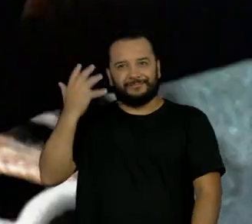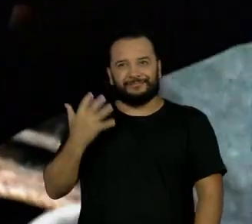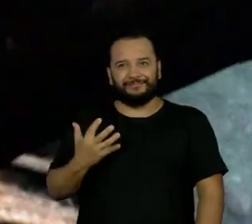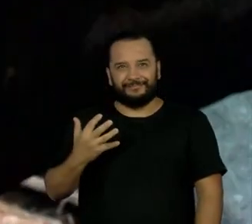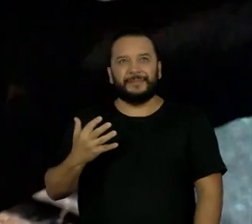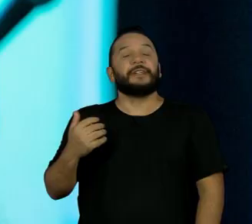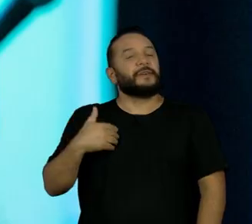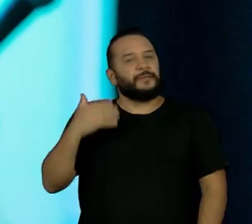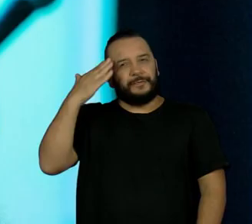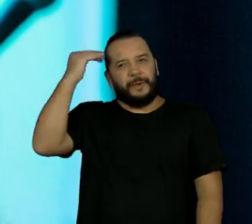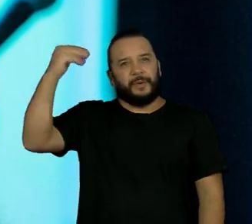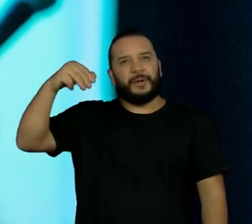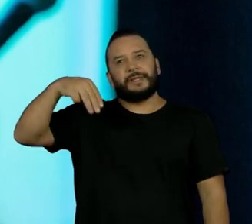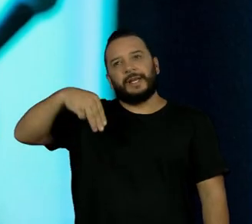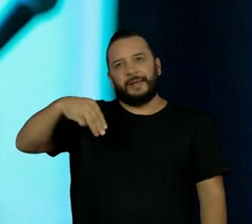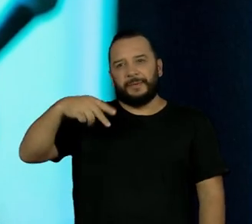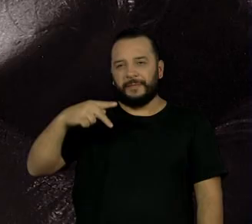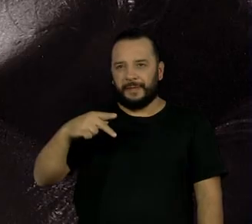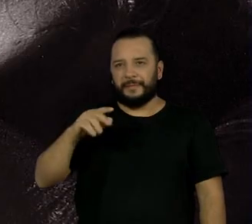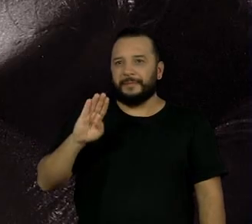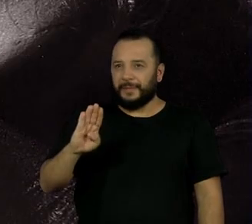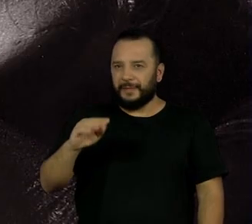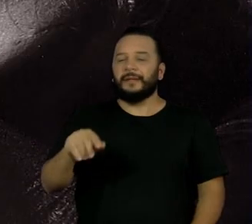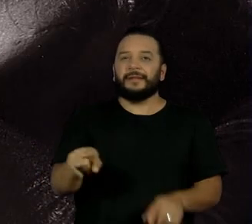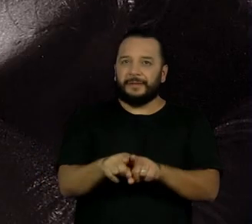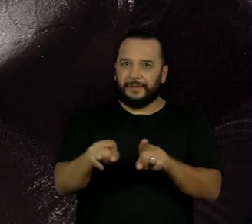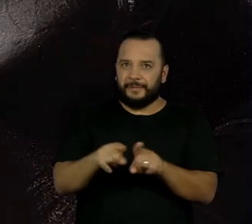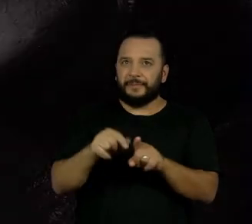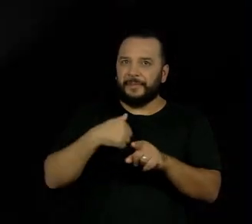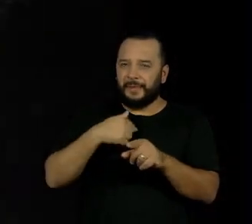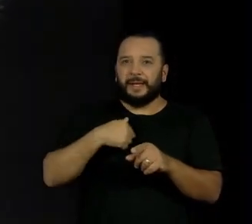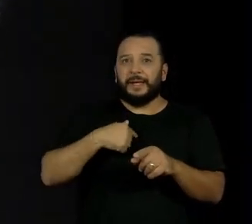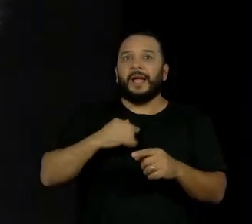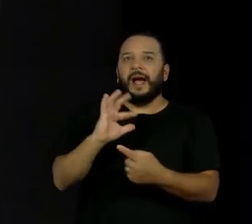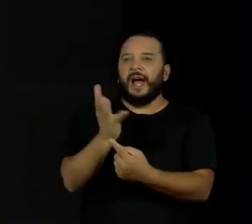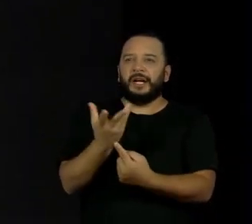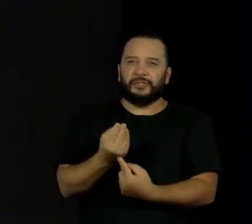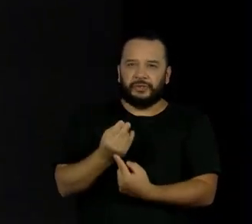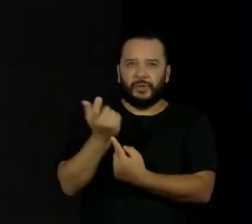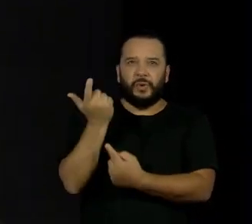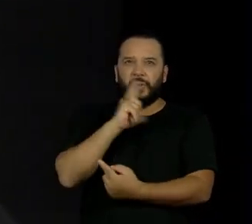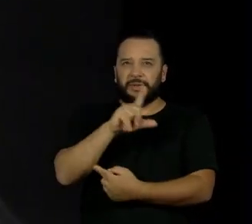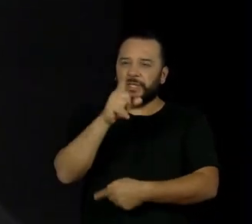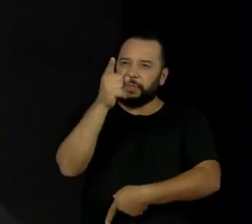foi também um grande exemplo de superação através da arte